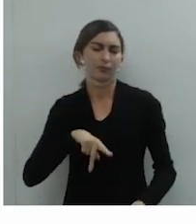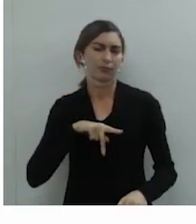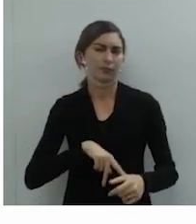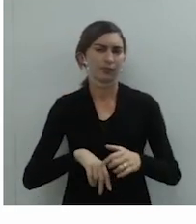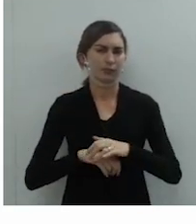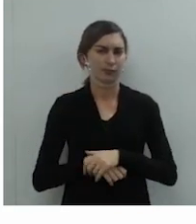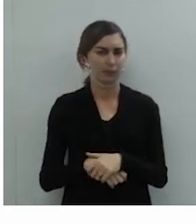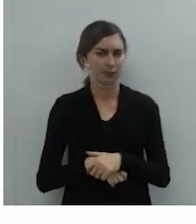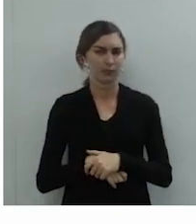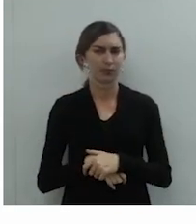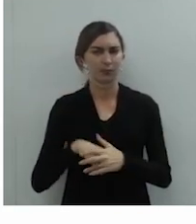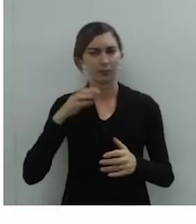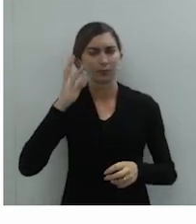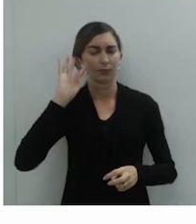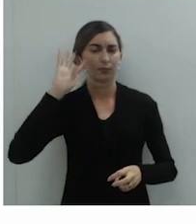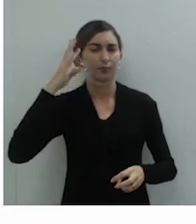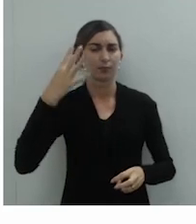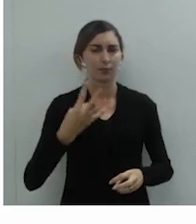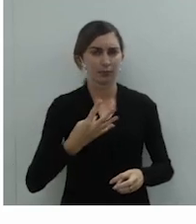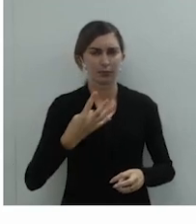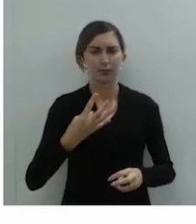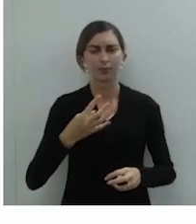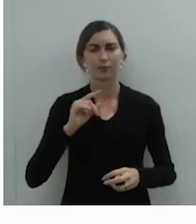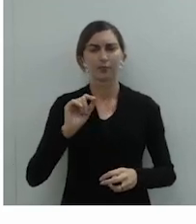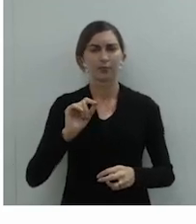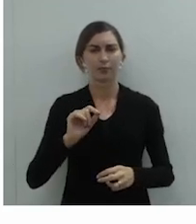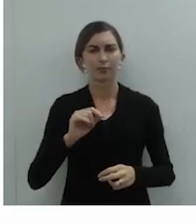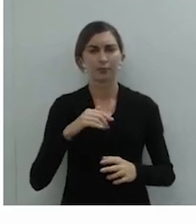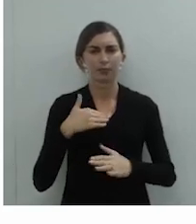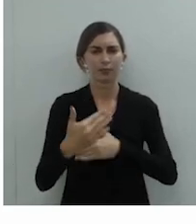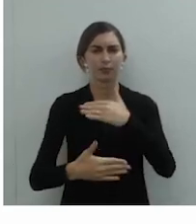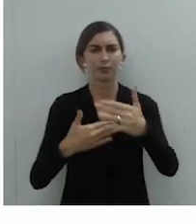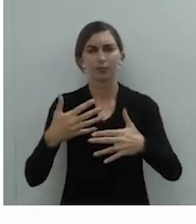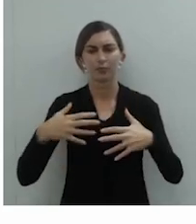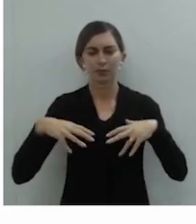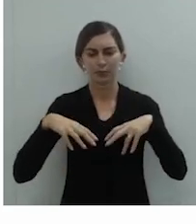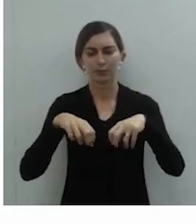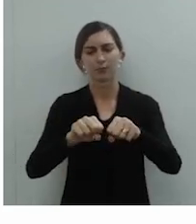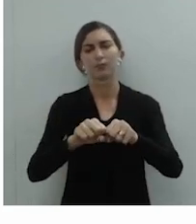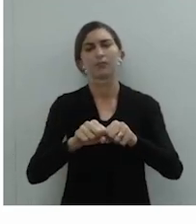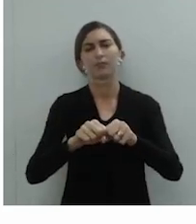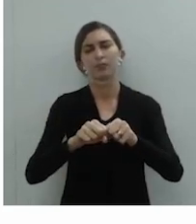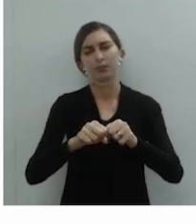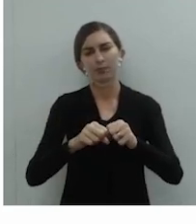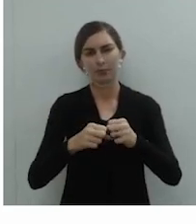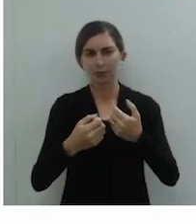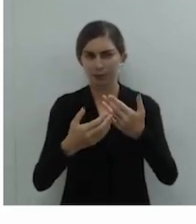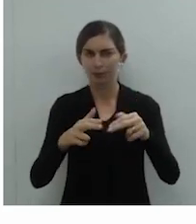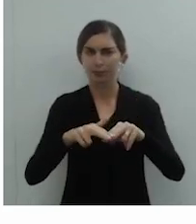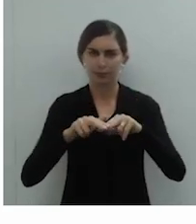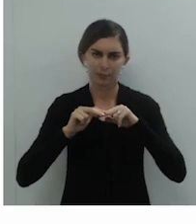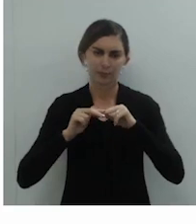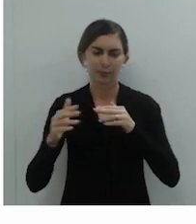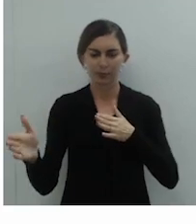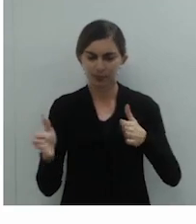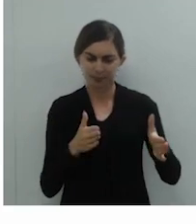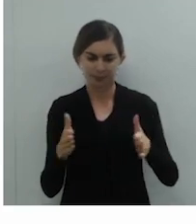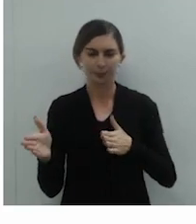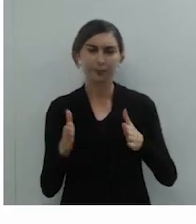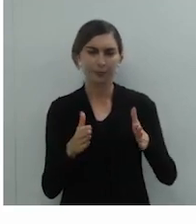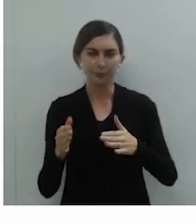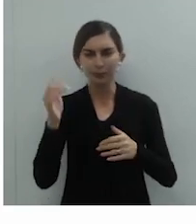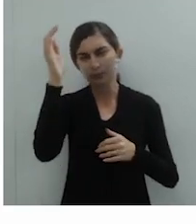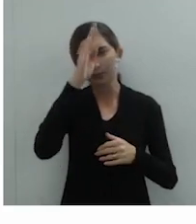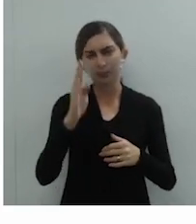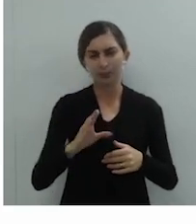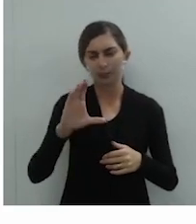ela resolve tomar a primeira medida no seu processo de colonização. Por isso que a gente chama esse período de